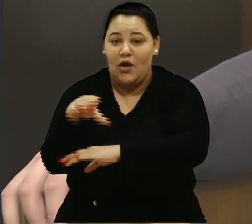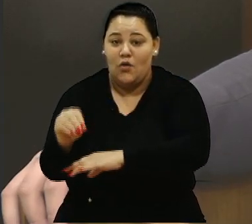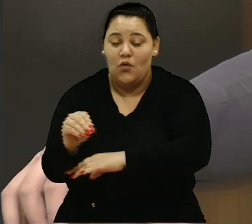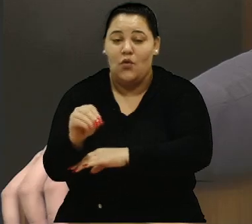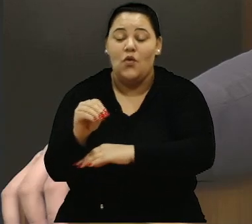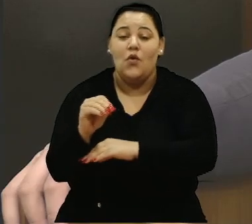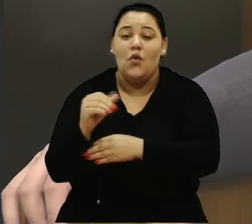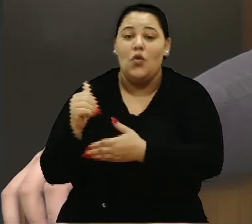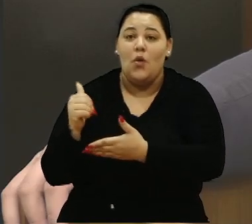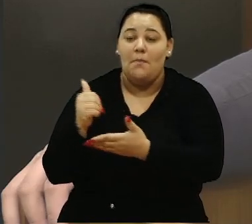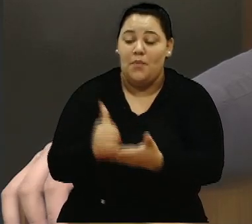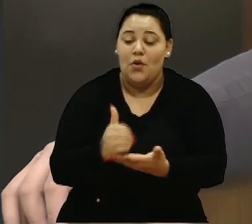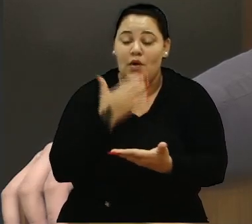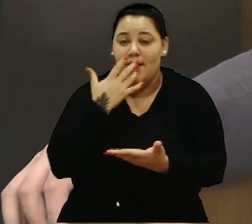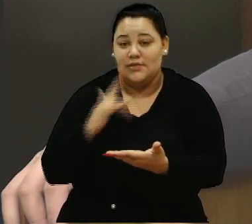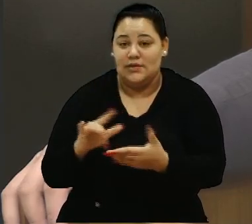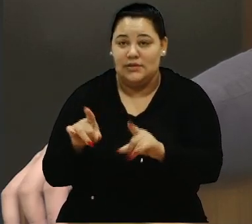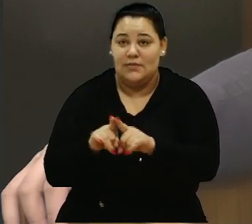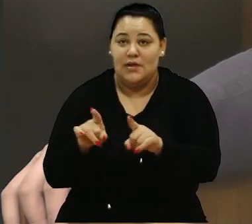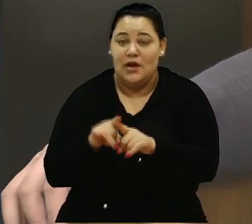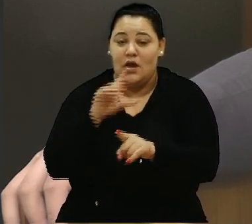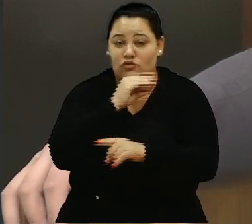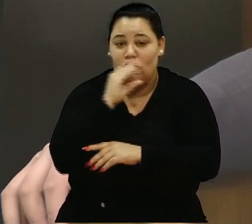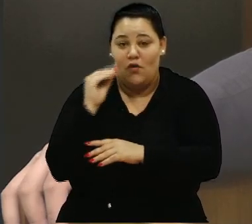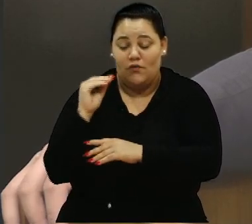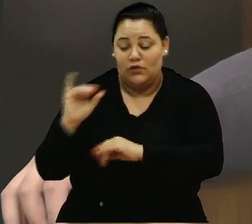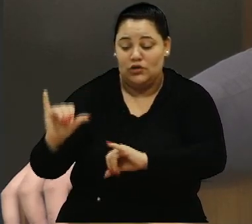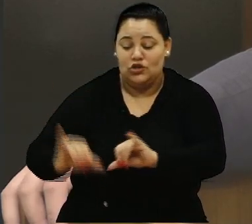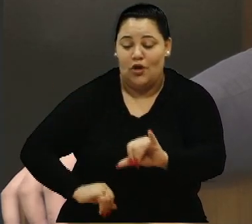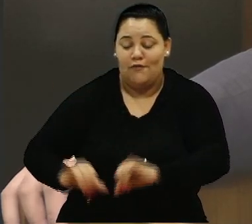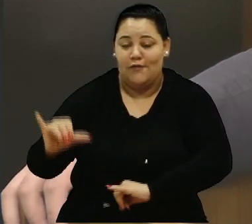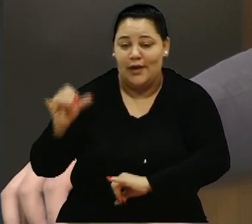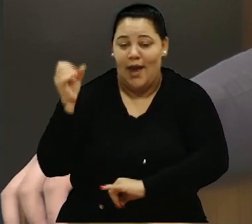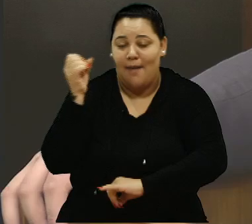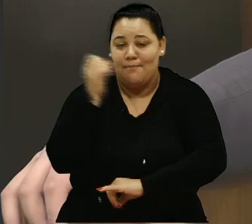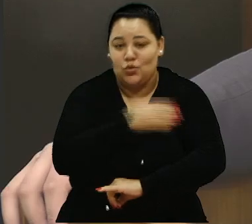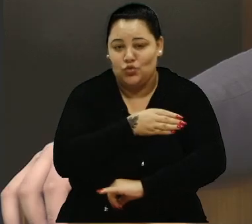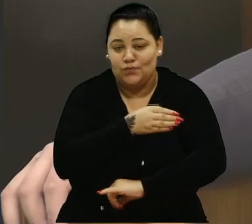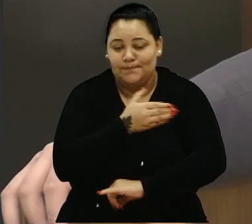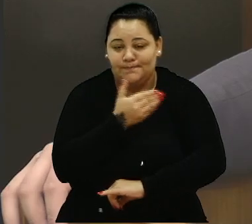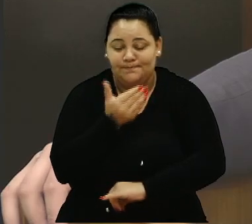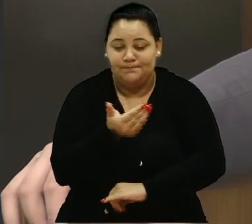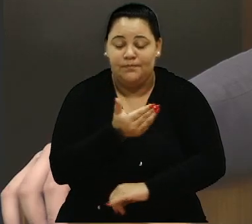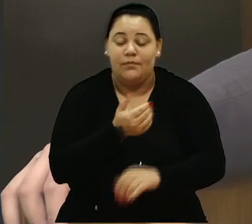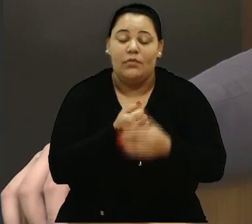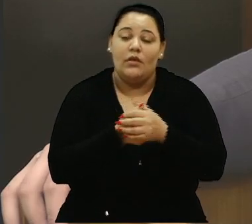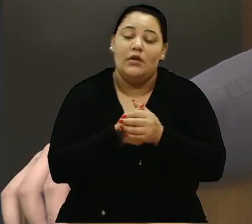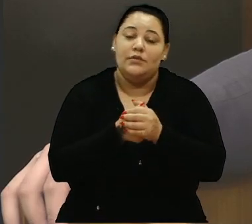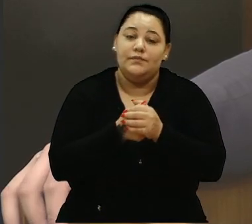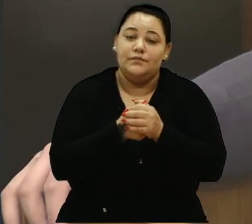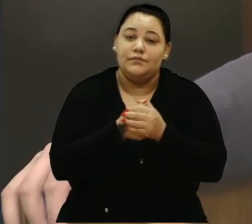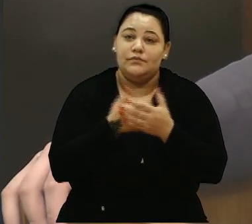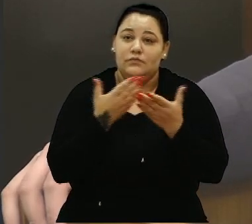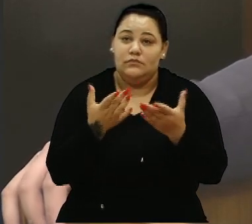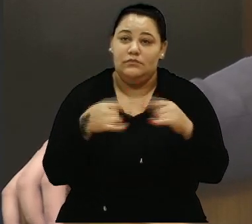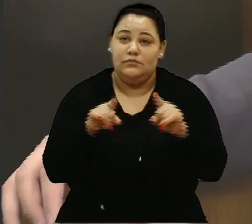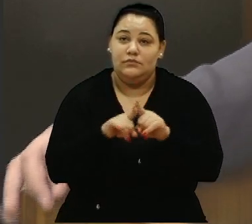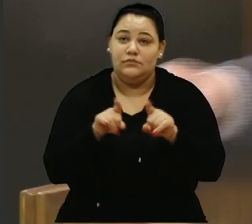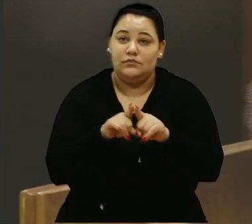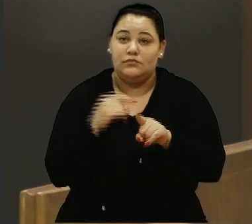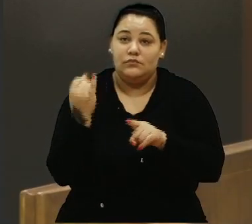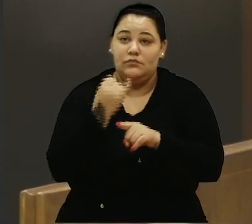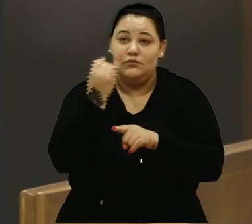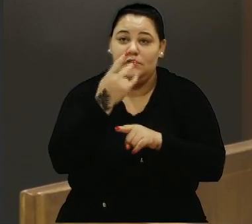apoio às crianças e adolescentes que sofrem esta prática. Então, é muito bom a senhora trazer também essa contribuição. Uma parte, porque, vereador.